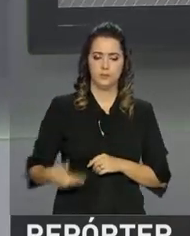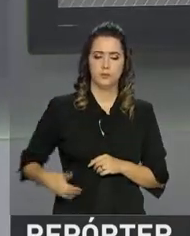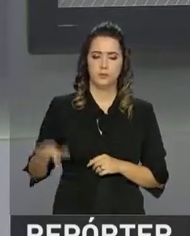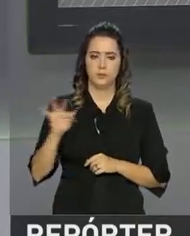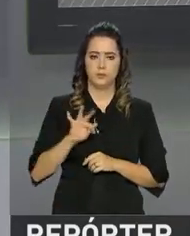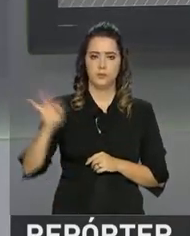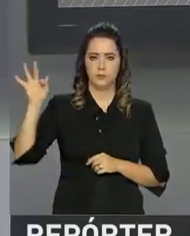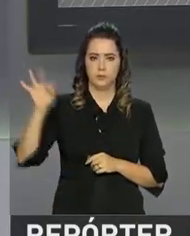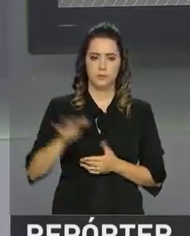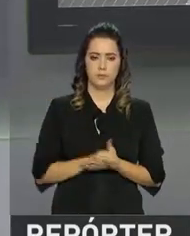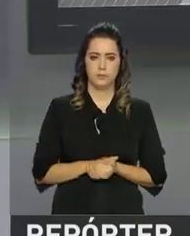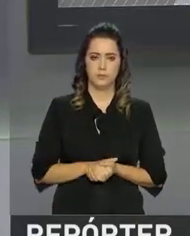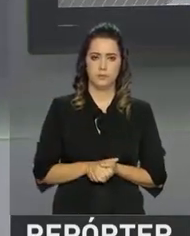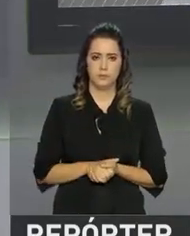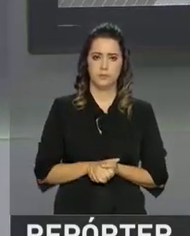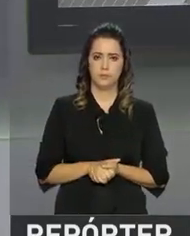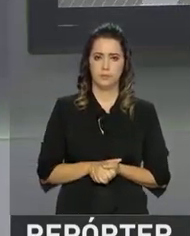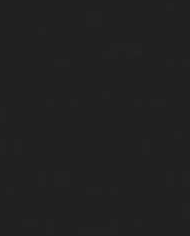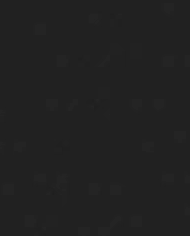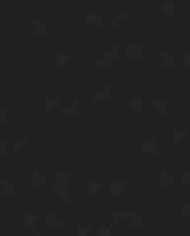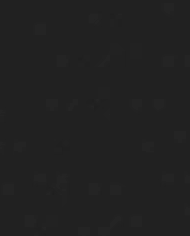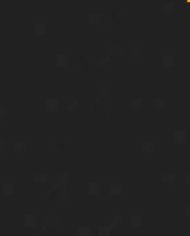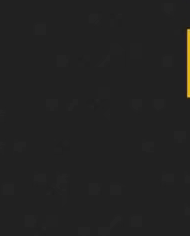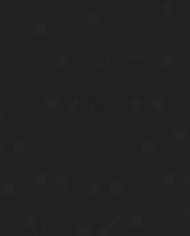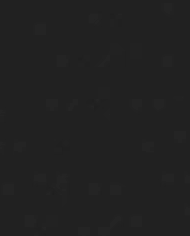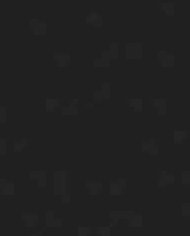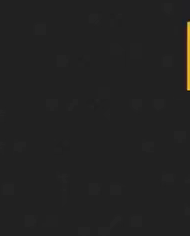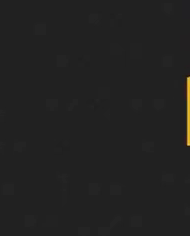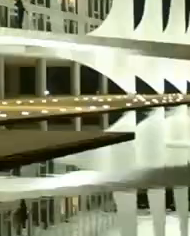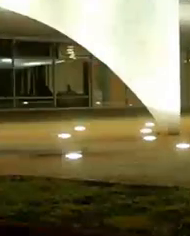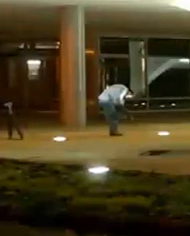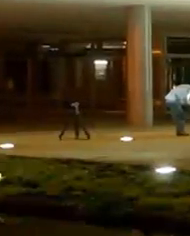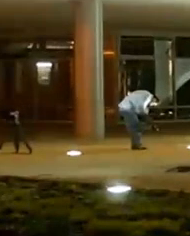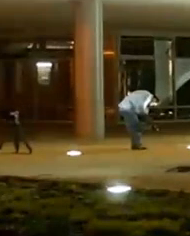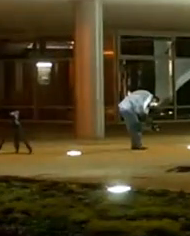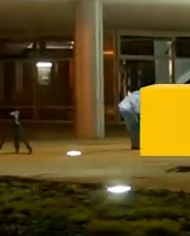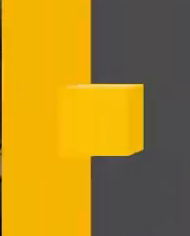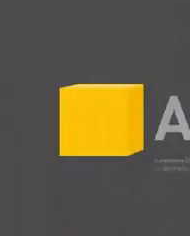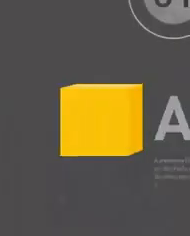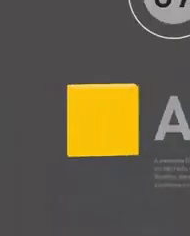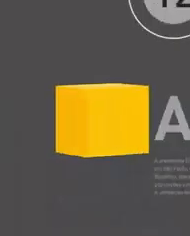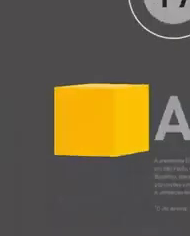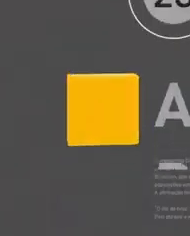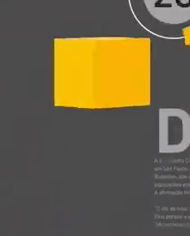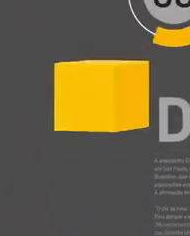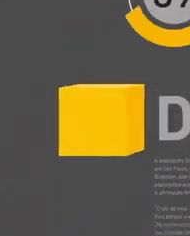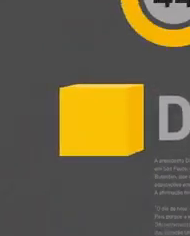NBR, a TV do Governo Federal.